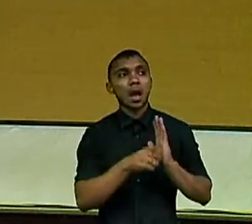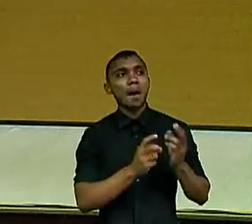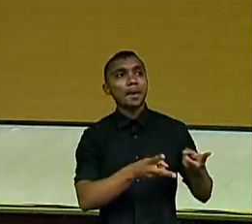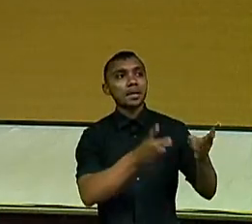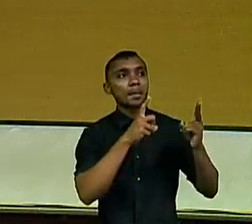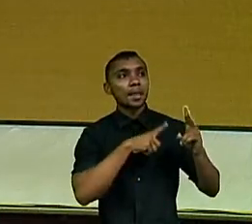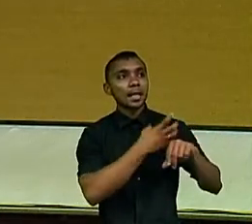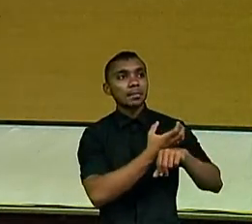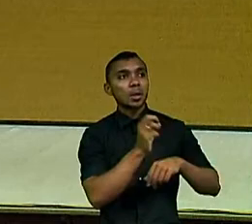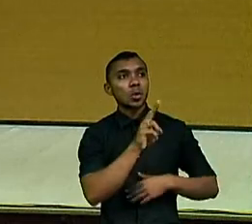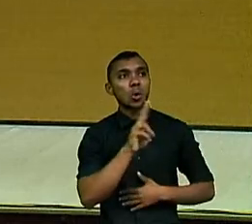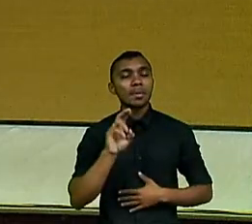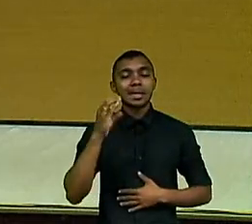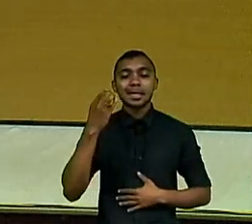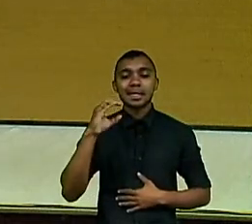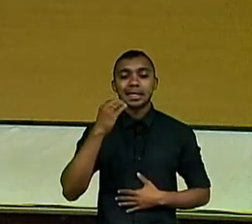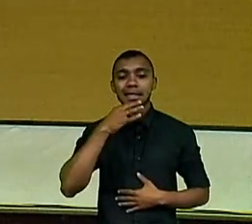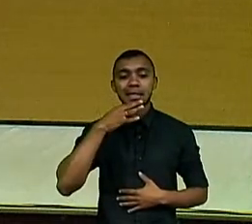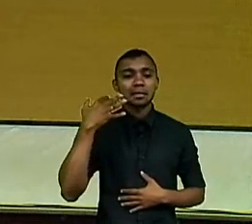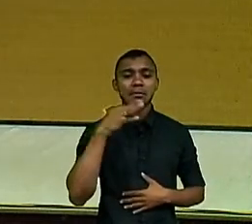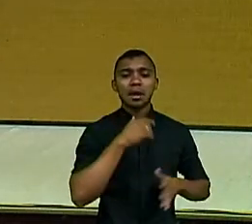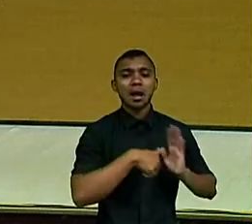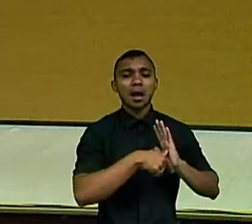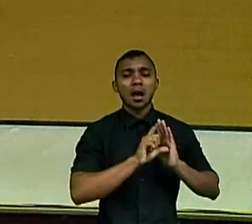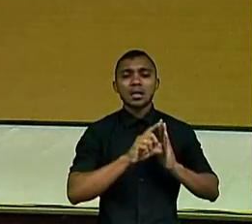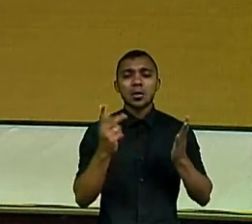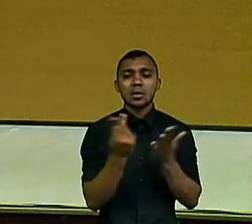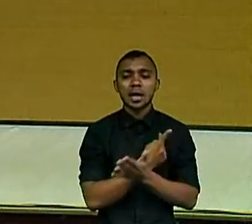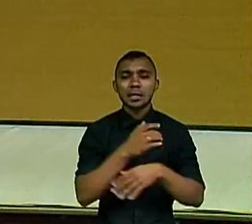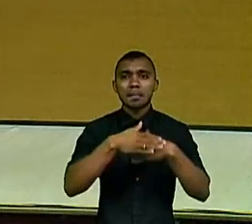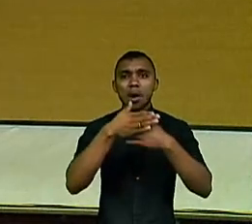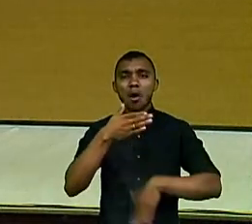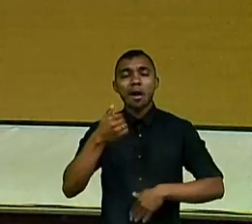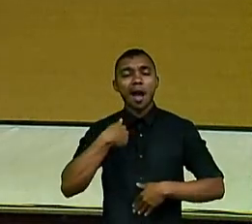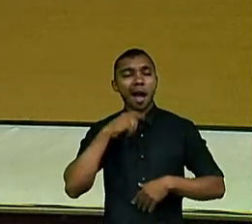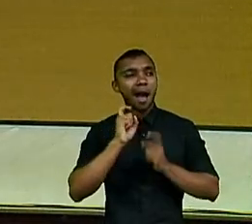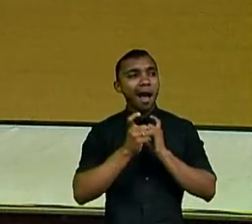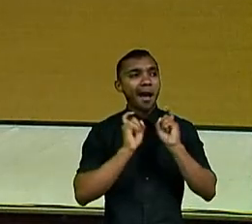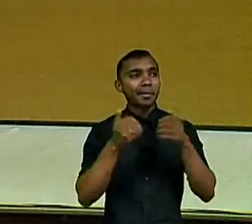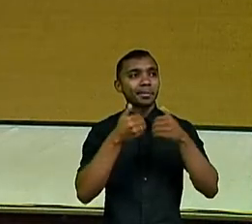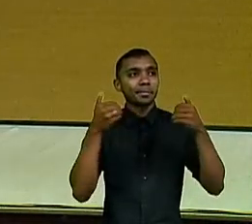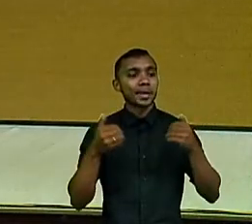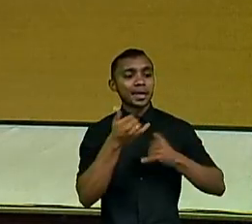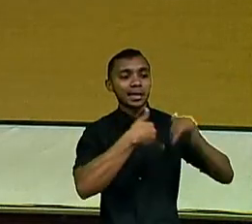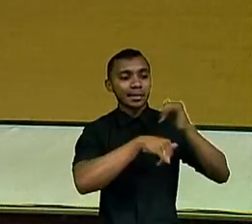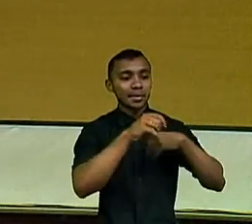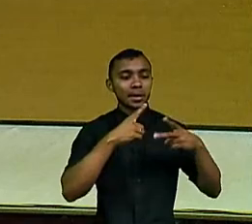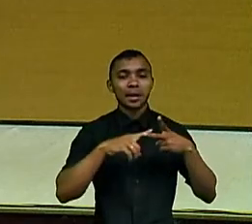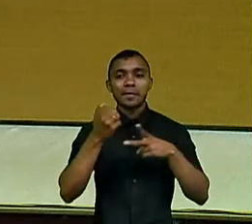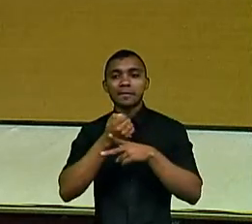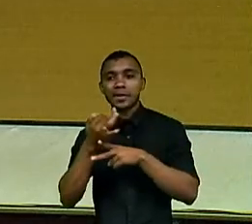você não faz essa divisão na hora da prova né física química e biologia tanto que o